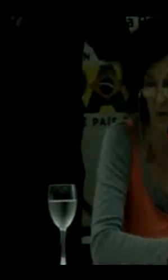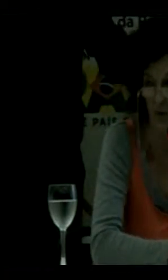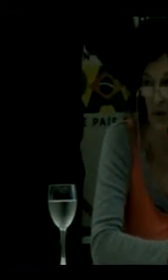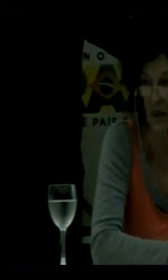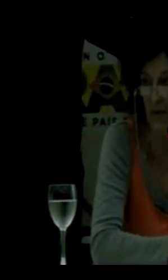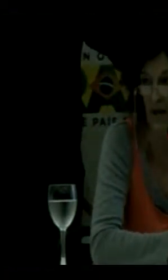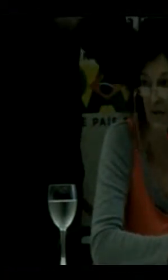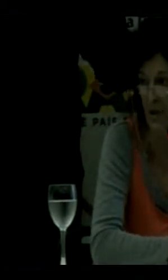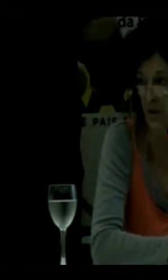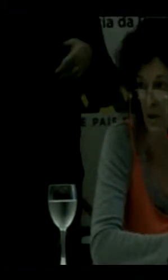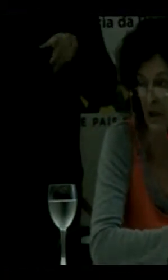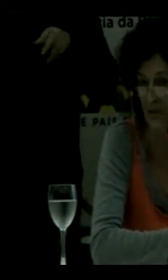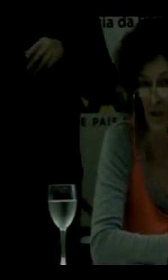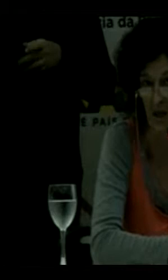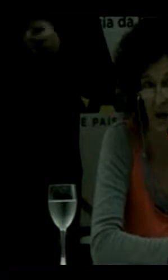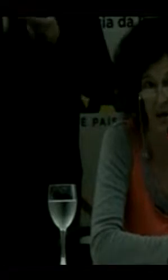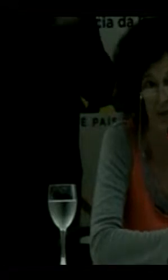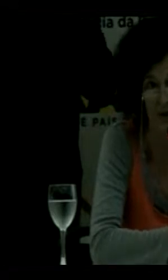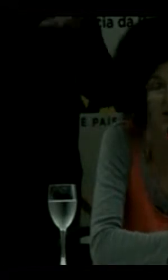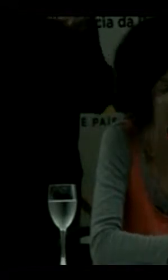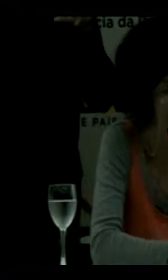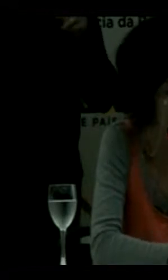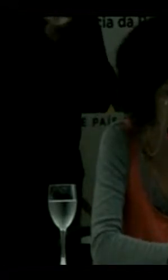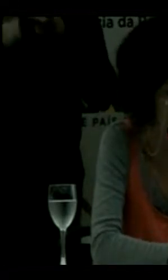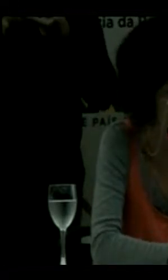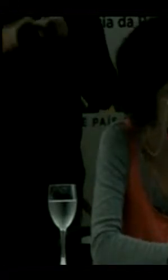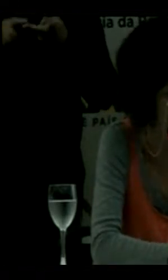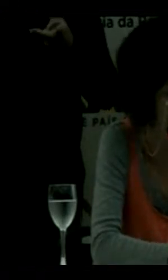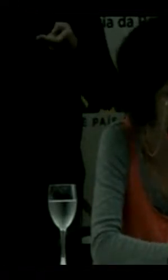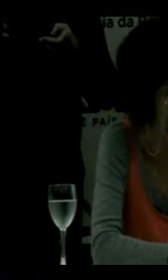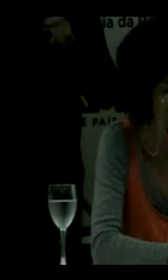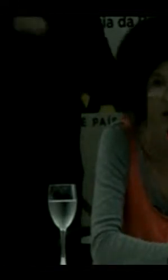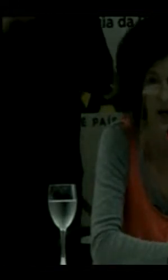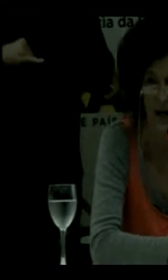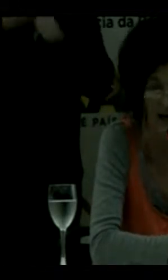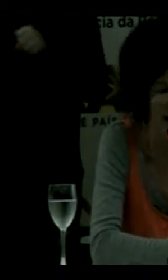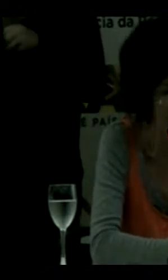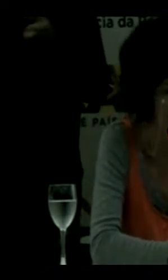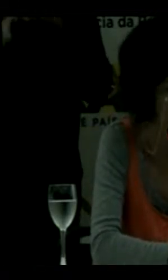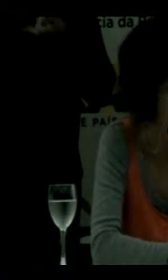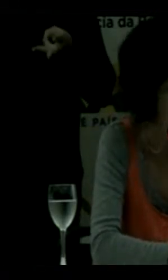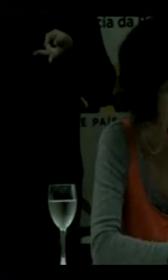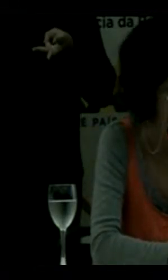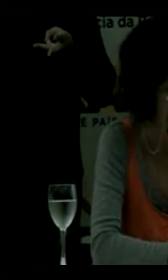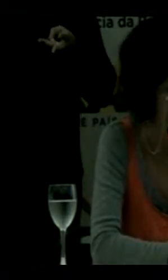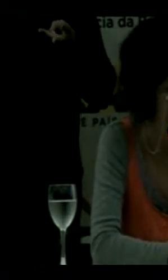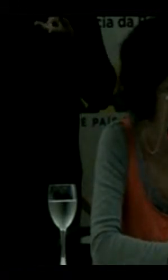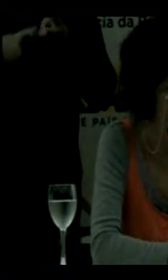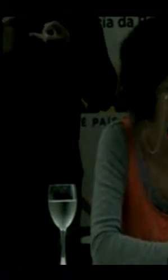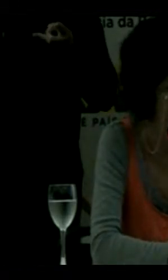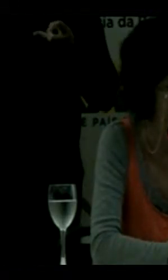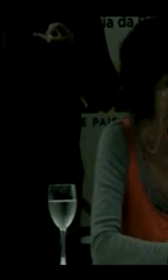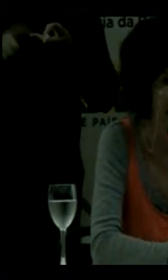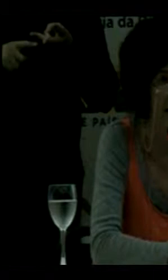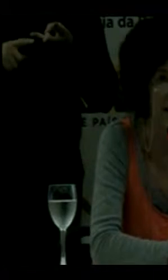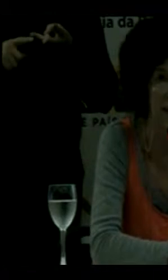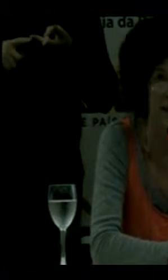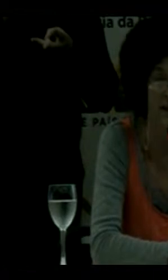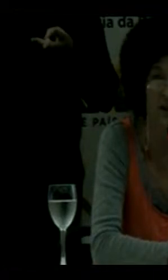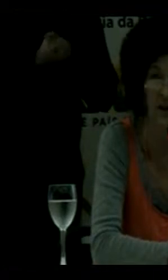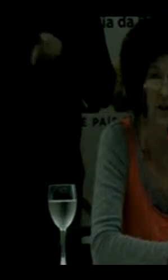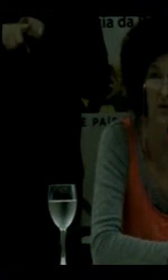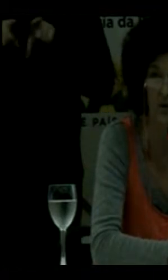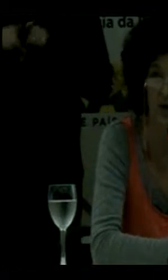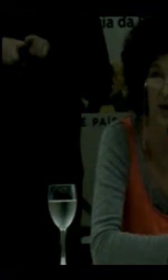os veículos, né, mais vistos, televisão, mídia, internet, rádio, né, e ela